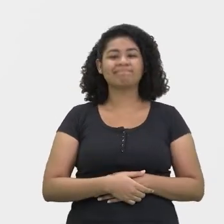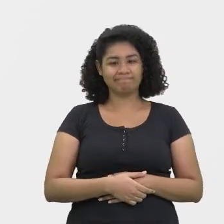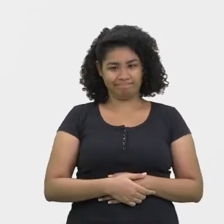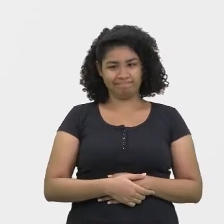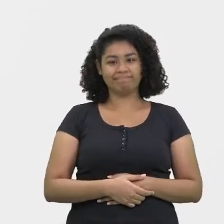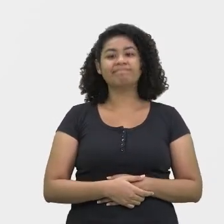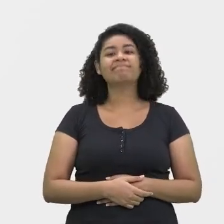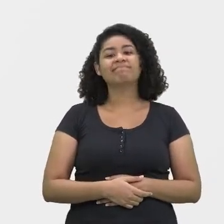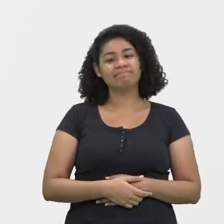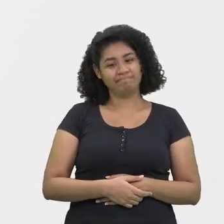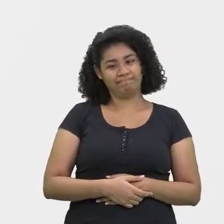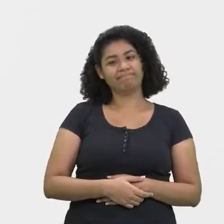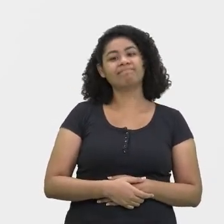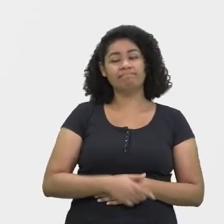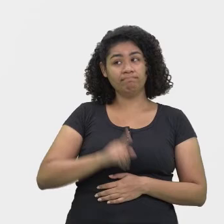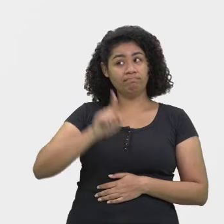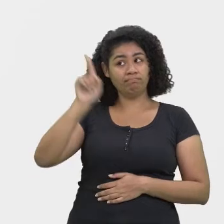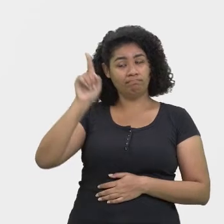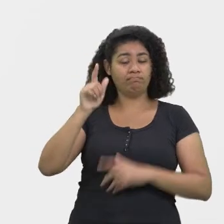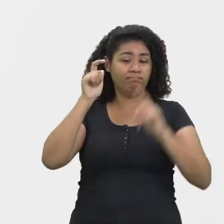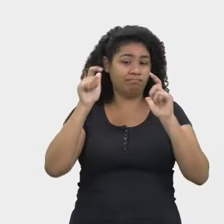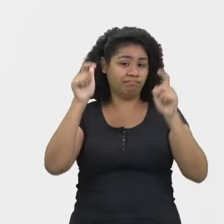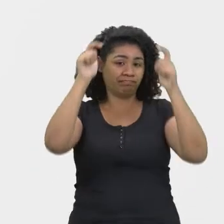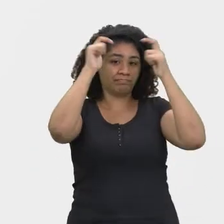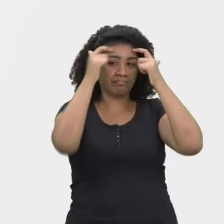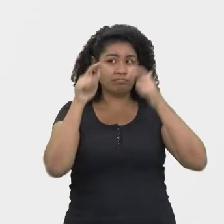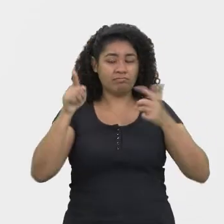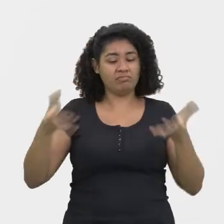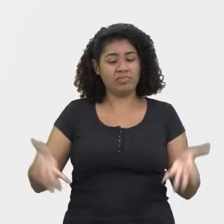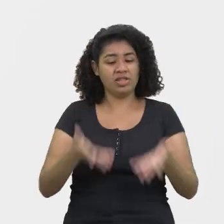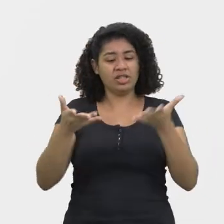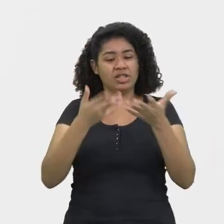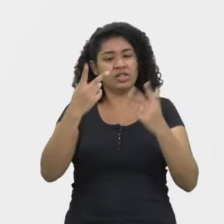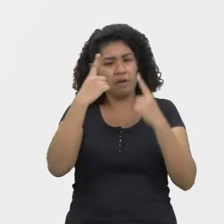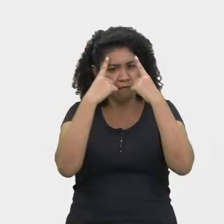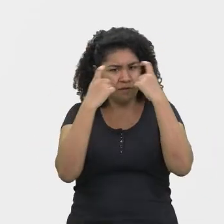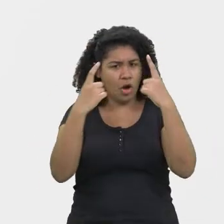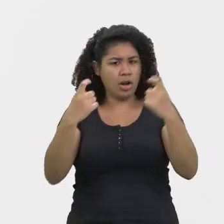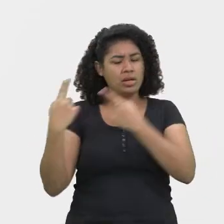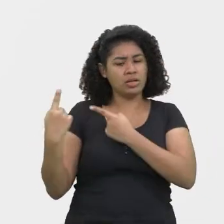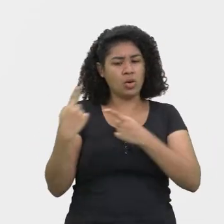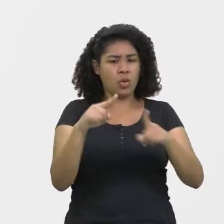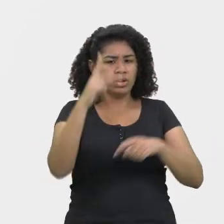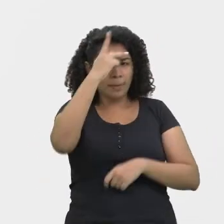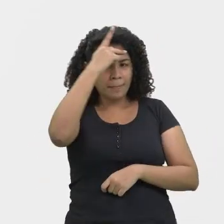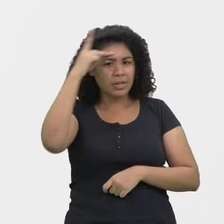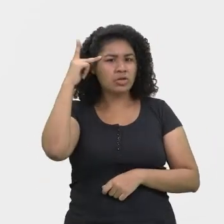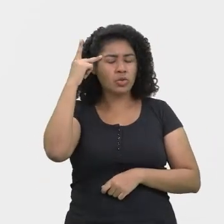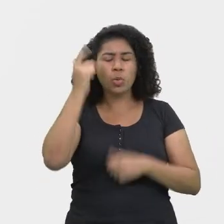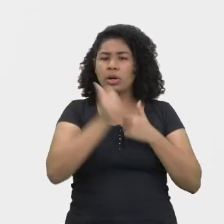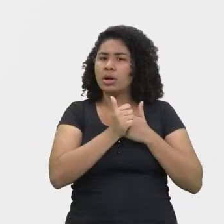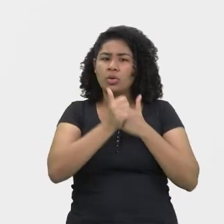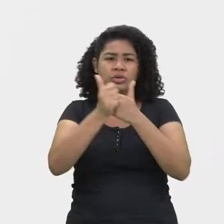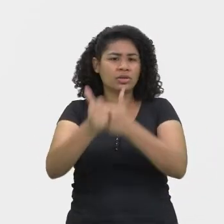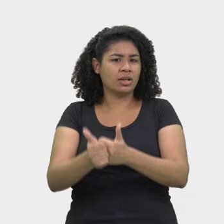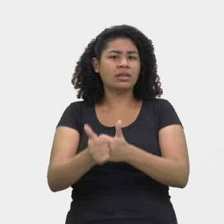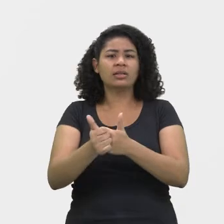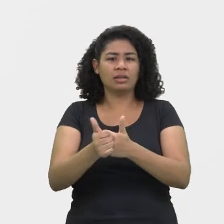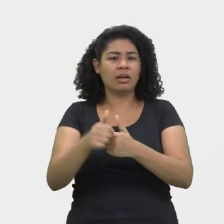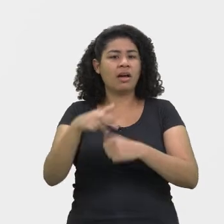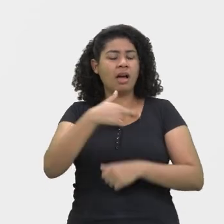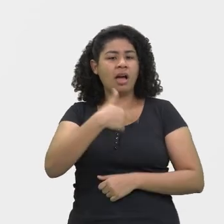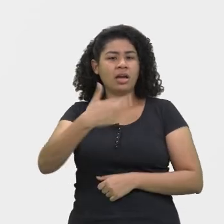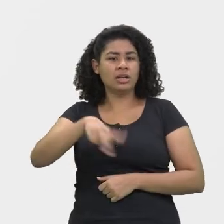de os próprios monarcas fomentarem a violência contra pessoas que não seguiam ali a religião